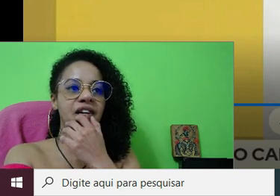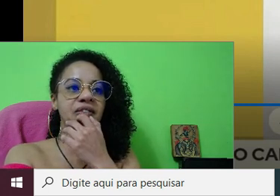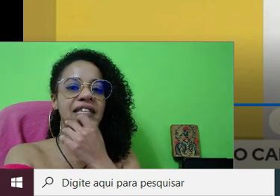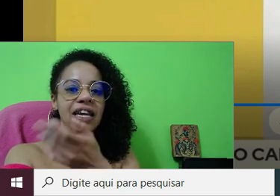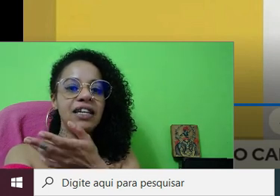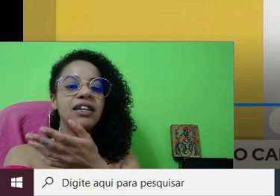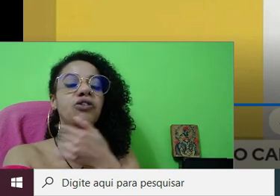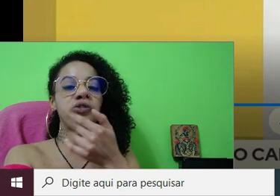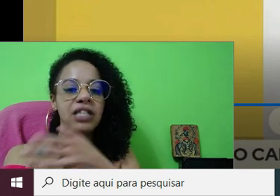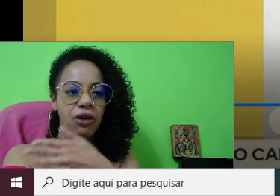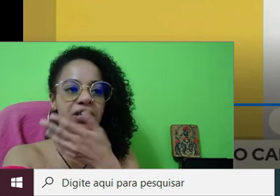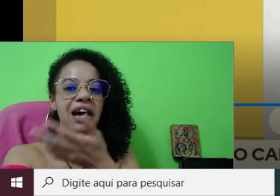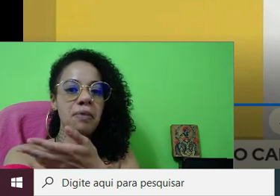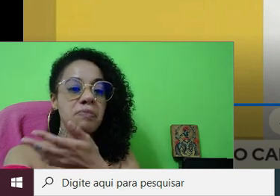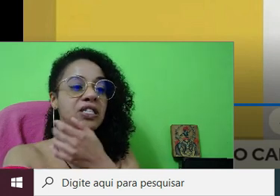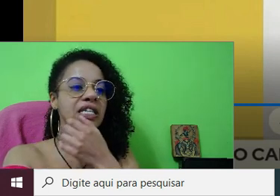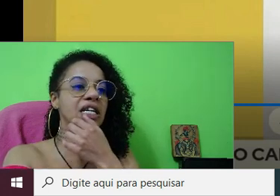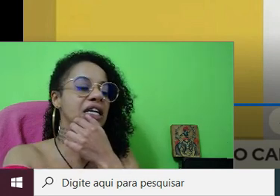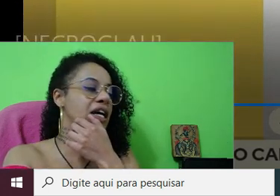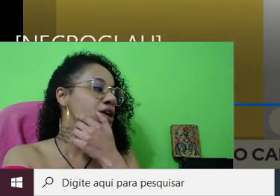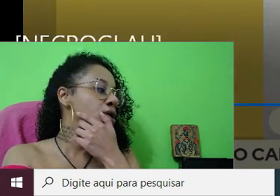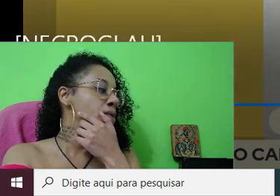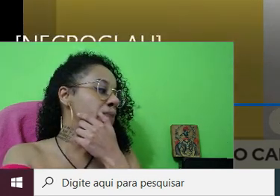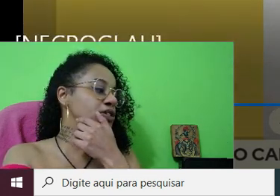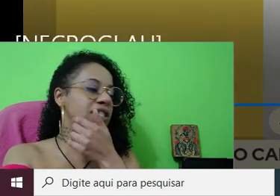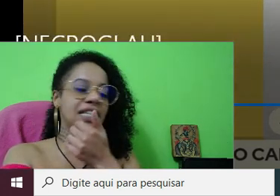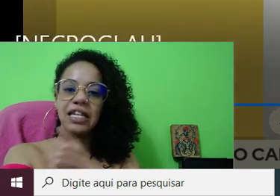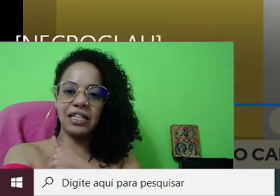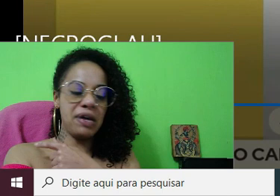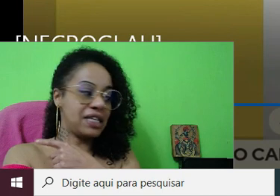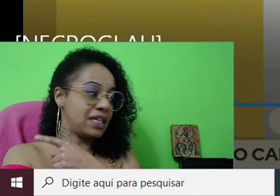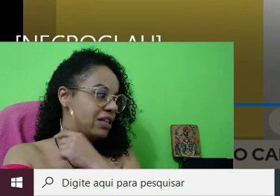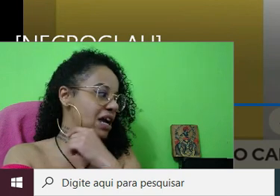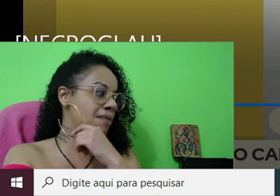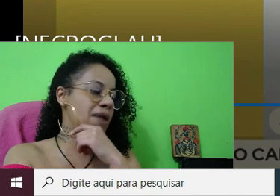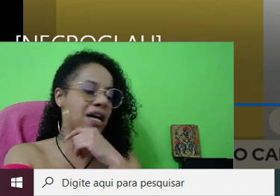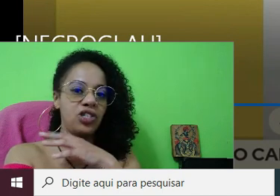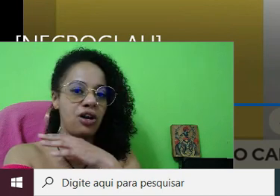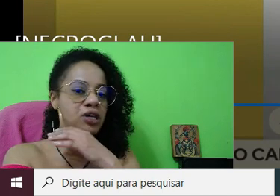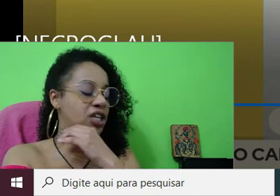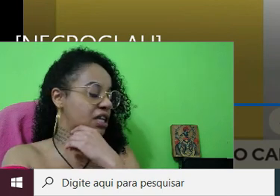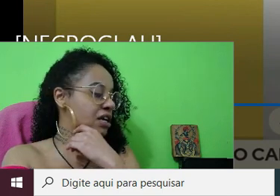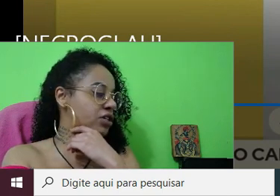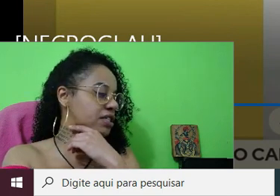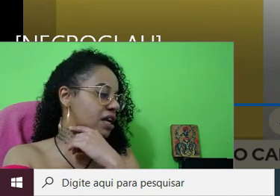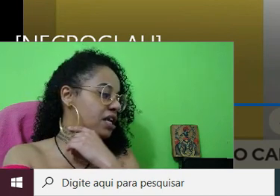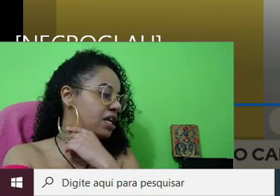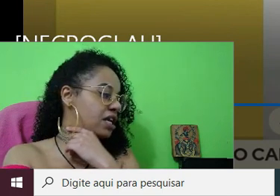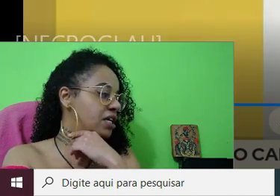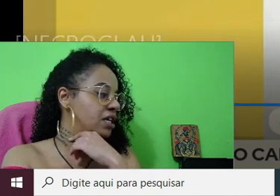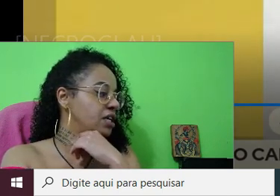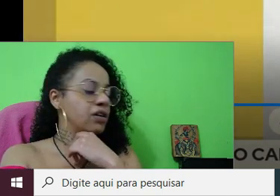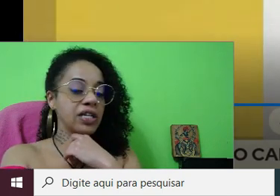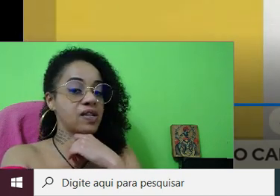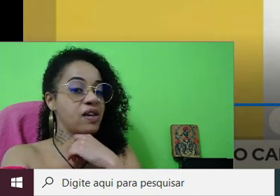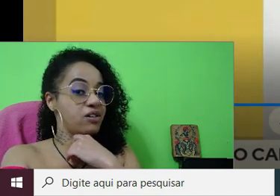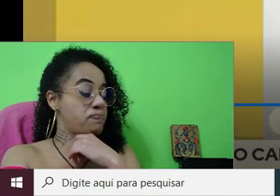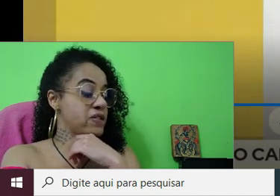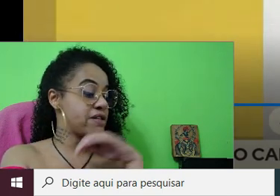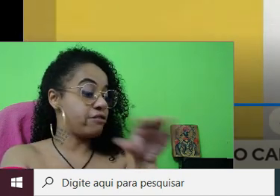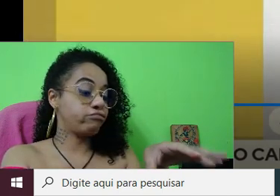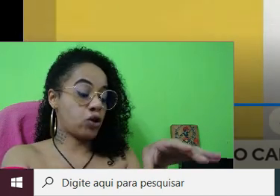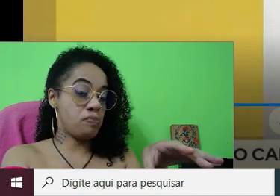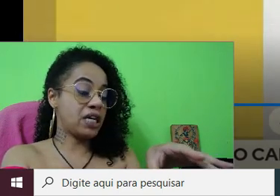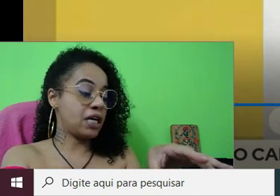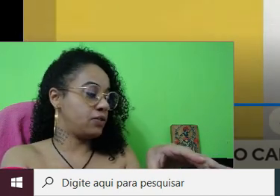haverá revolução sem o tal derramamento sangue né mas o sangue também tá sendo derramado Geralmente quem tá com a estrelinha né com